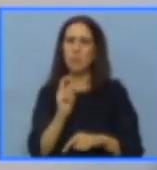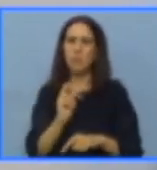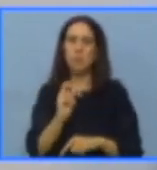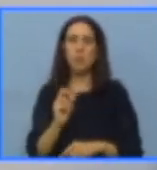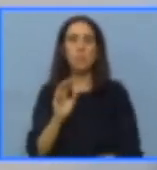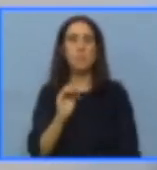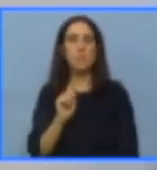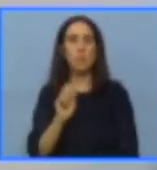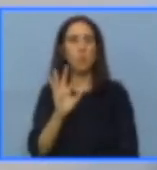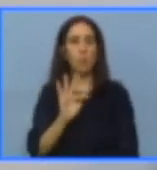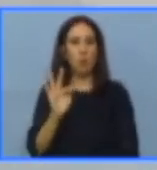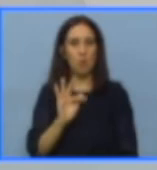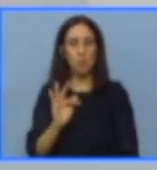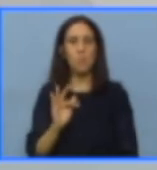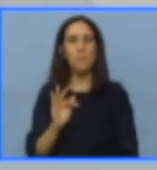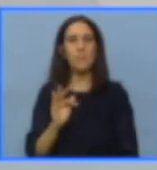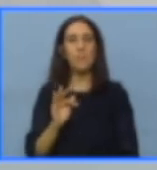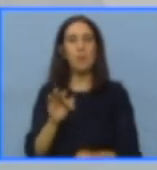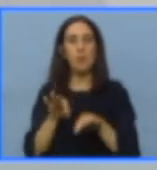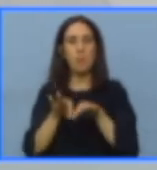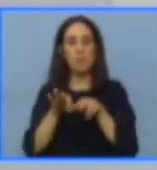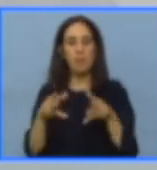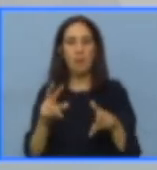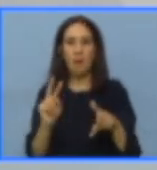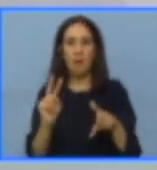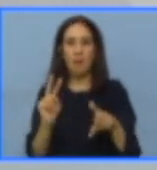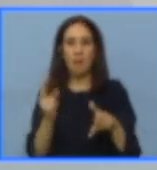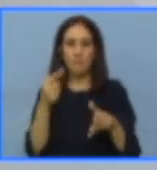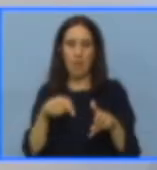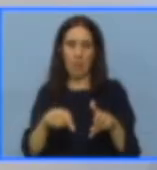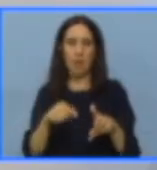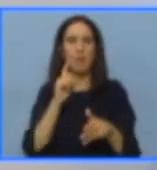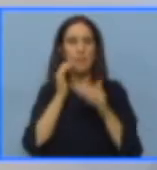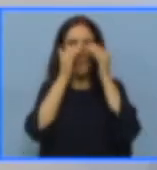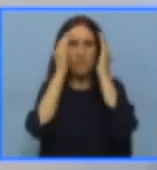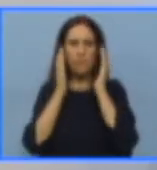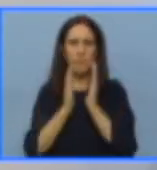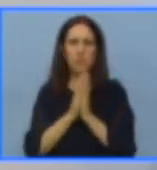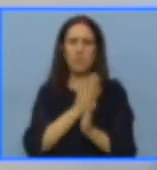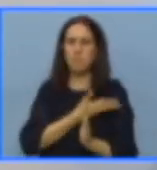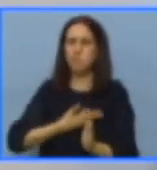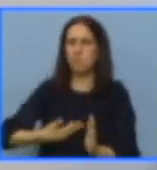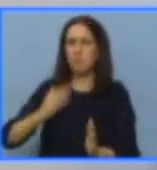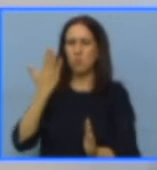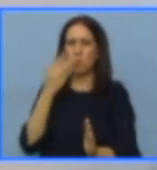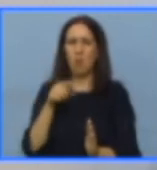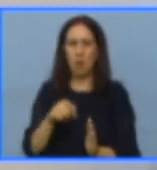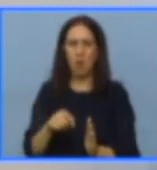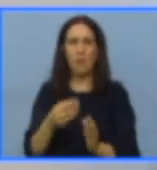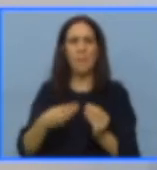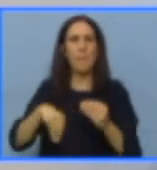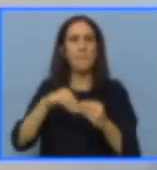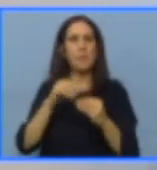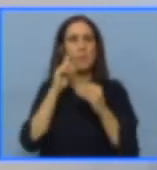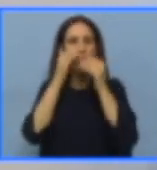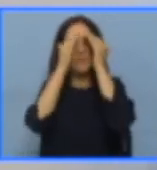IV, temos 2 sarcófagos onde aparece representada a Virgem, é das peças mais antigas da sua representação, até o modo como a Virgem